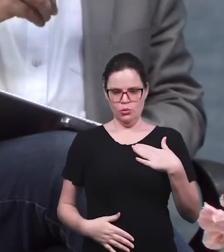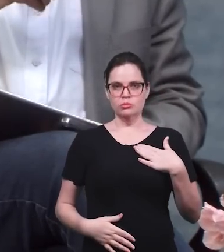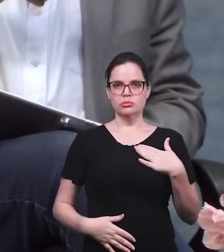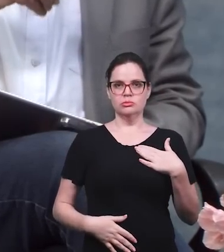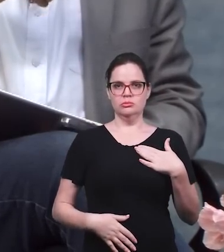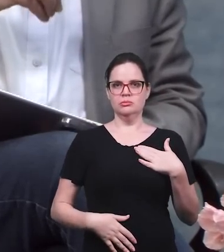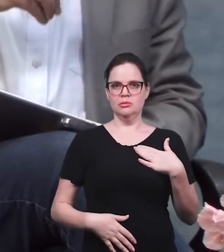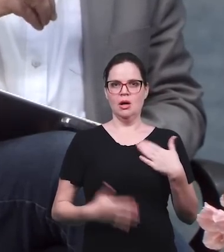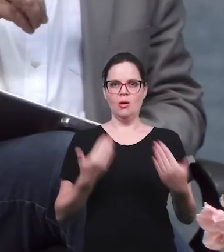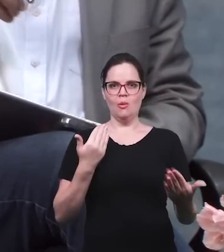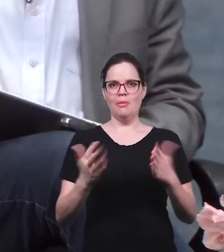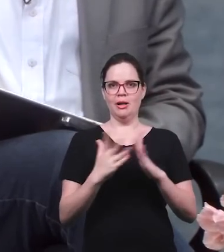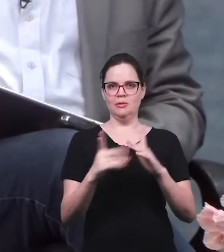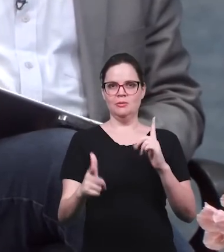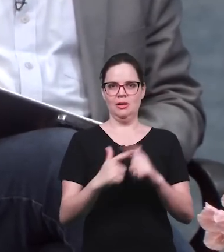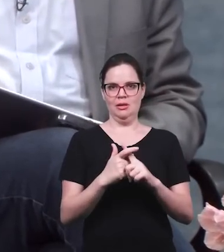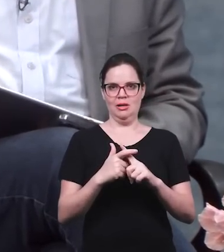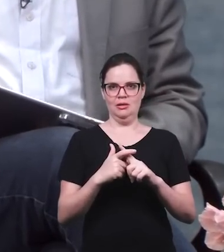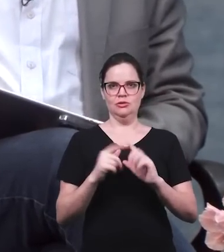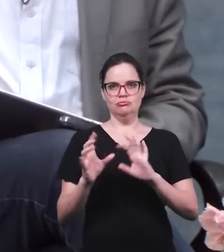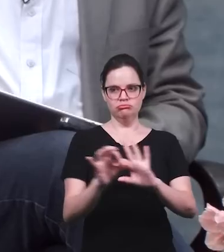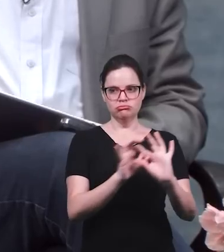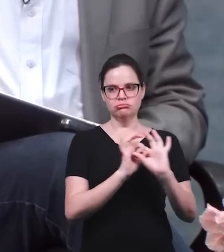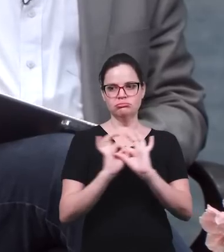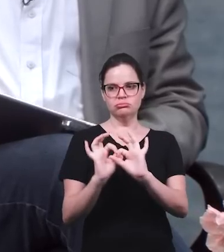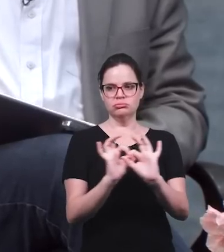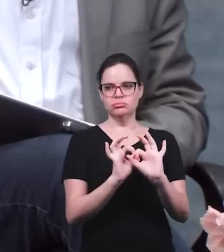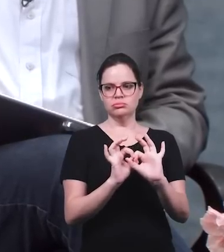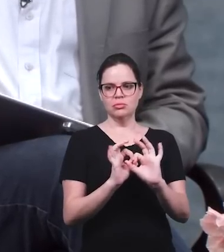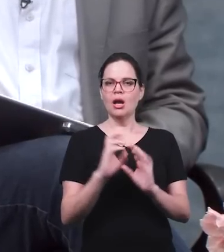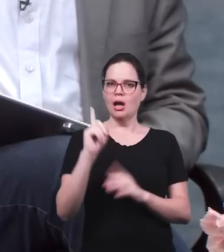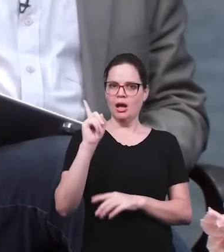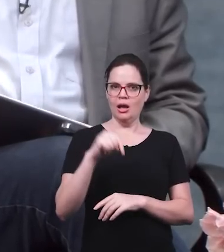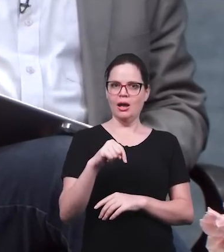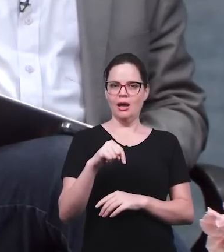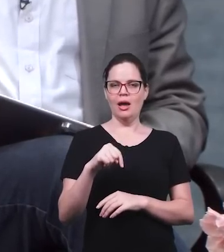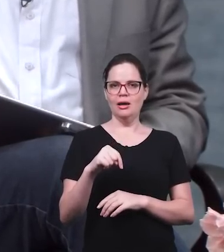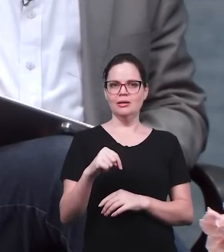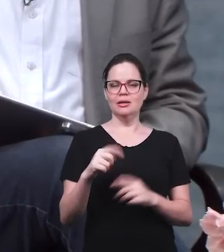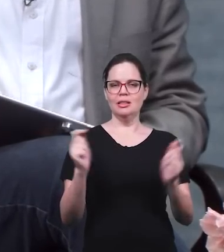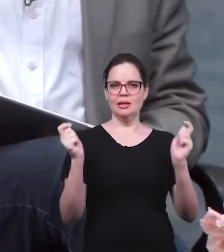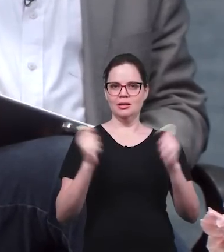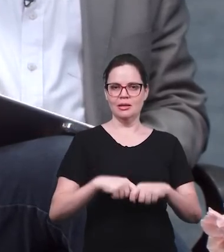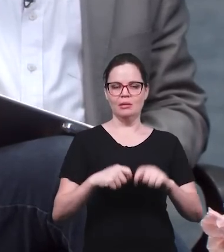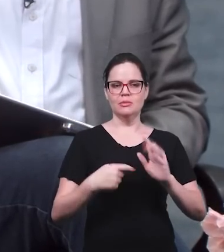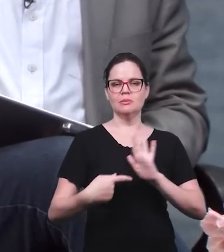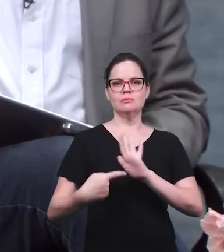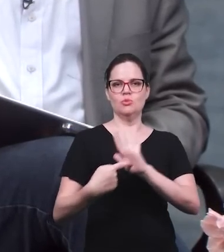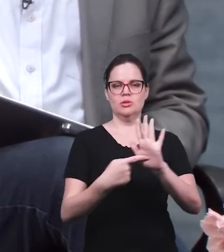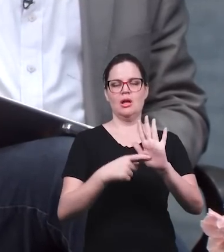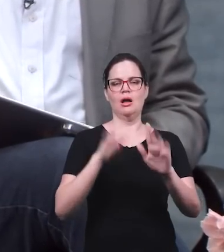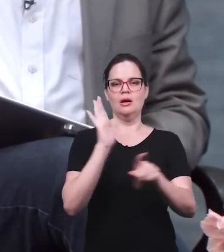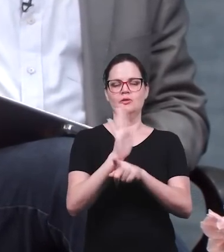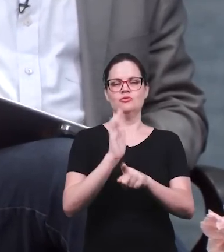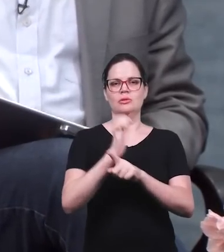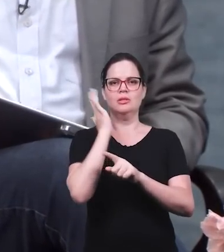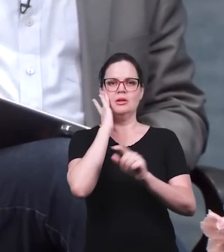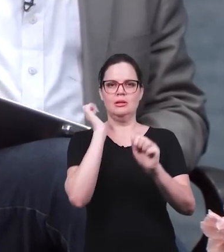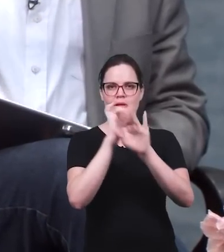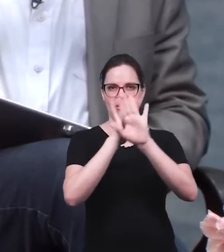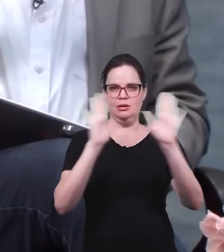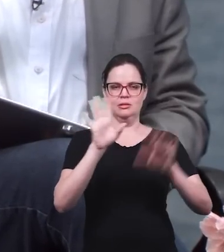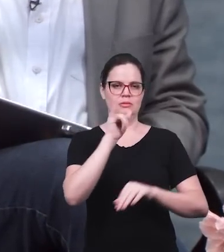corpo, a igreja como corpo, pode ser um recurso para o discernimento? Por